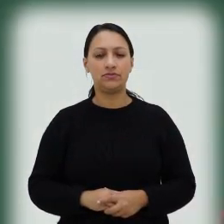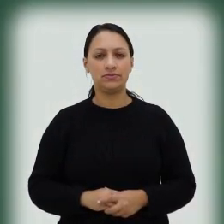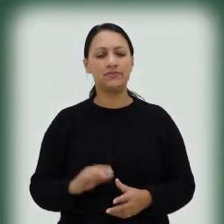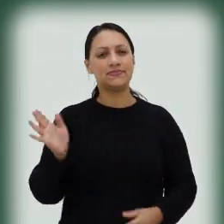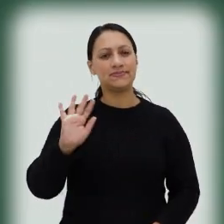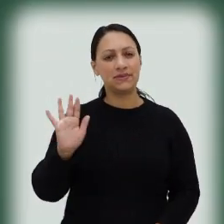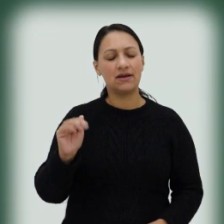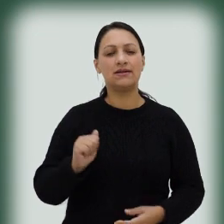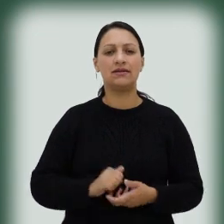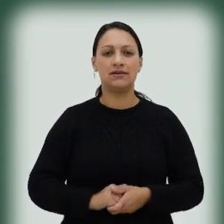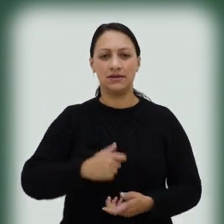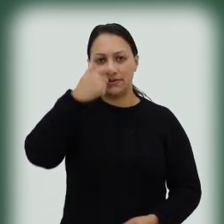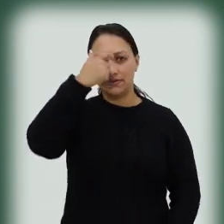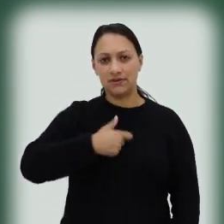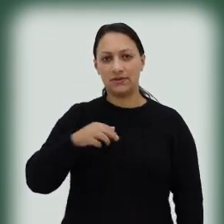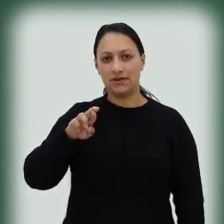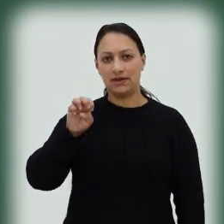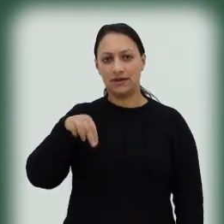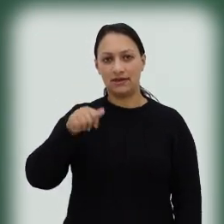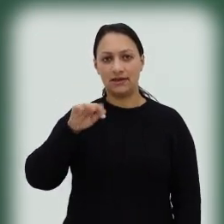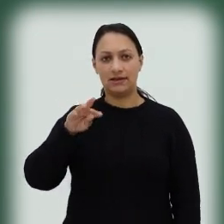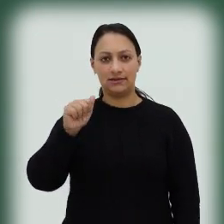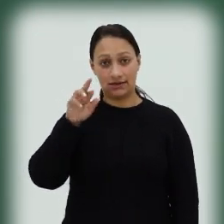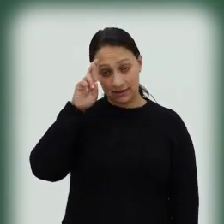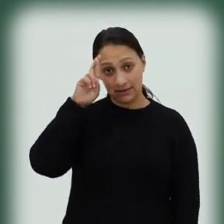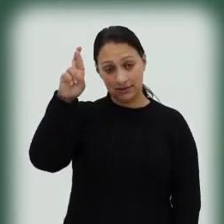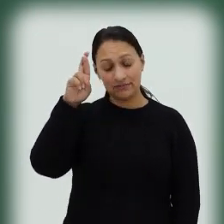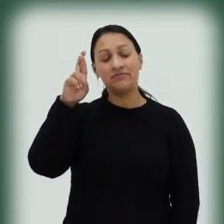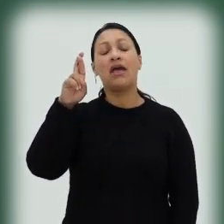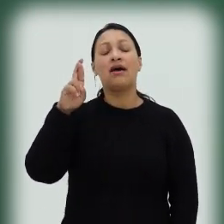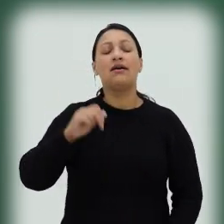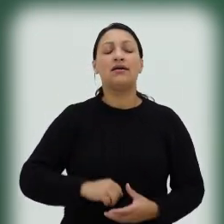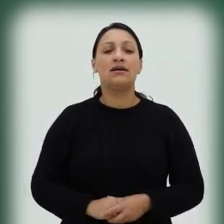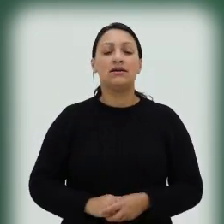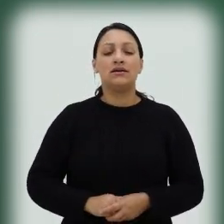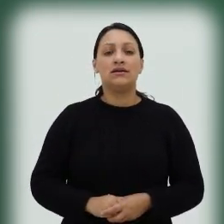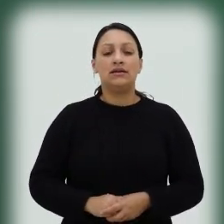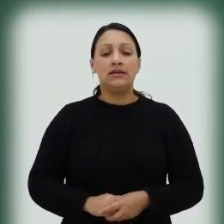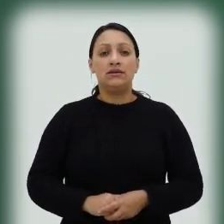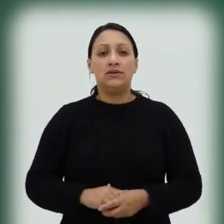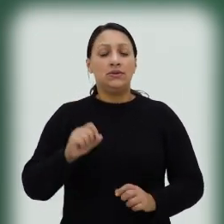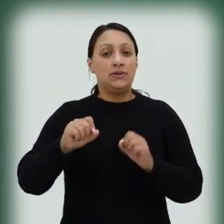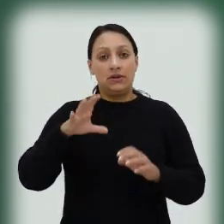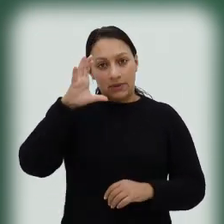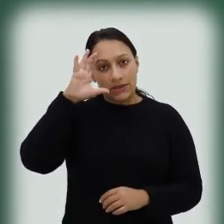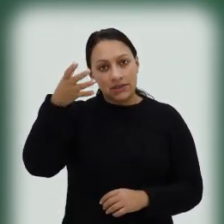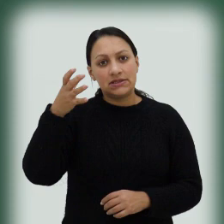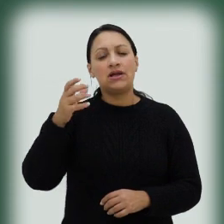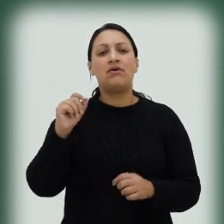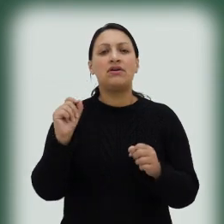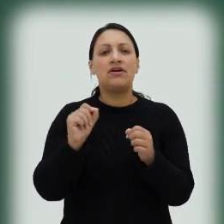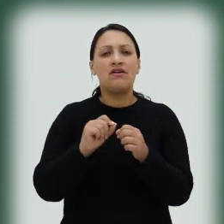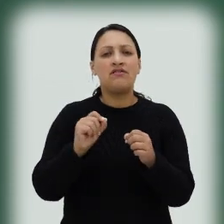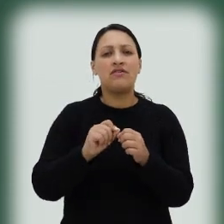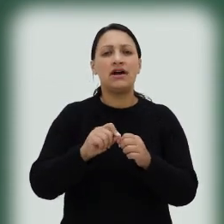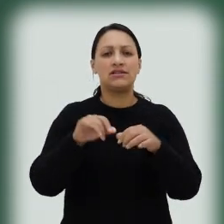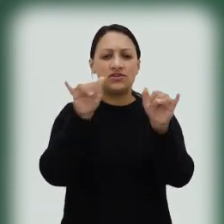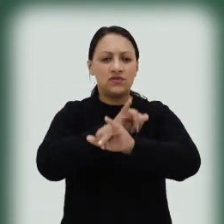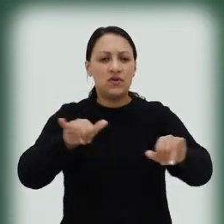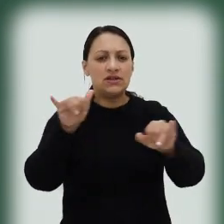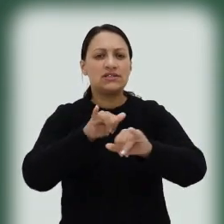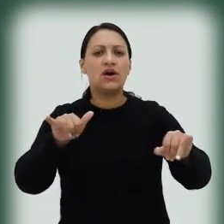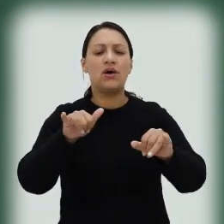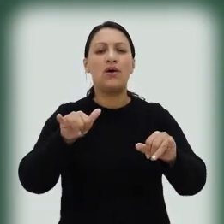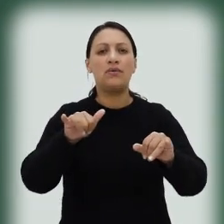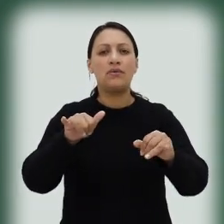Olá, pessoal. Eu sou Renata Vieser, sou CEO e fundadora da Supermídia. Nós somos uma solução que automatiza toda a parte de divulgação de